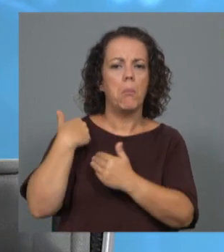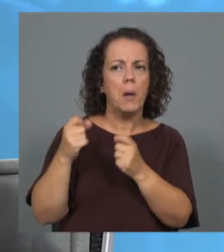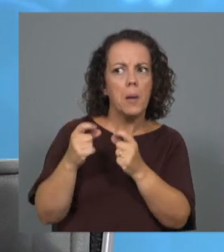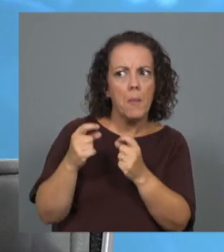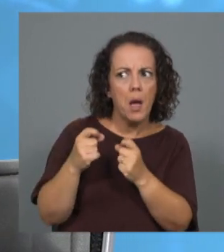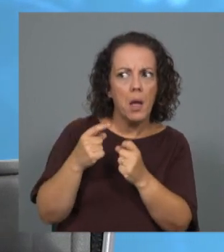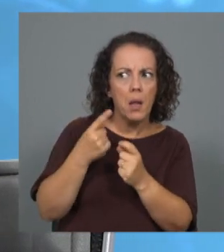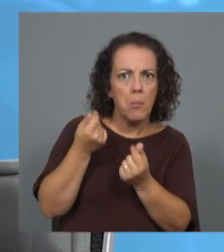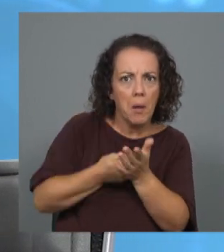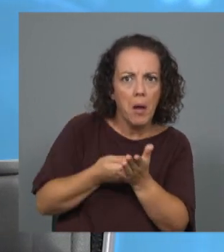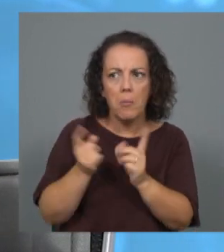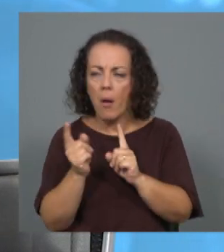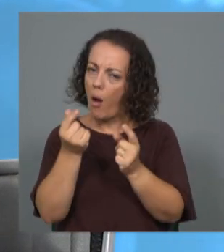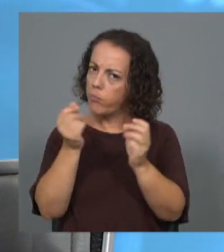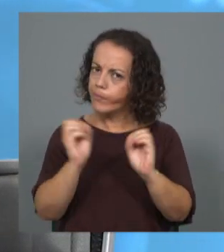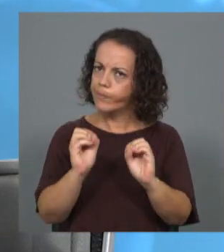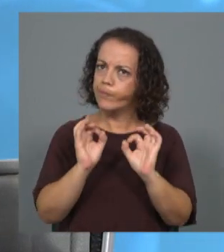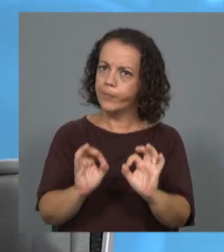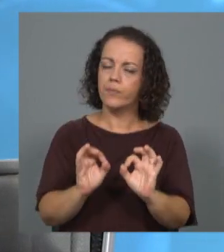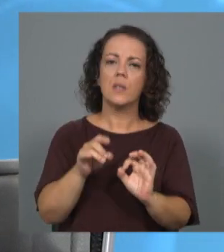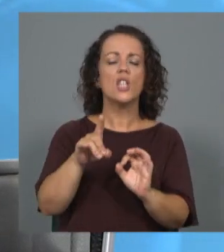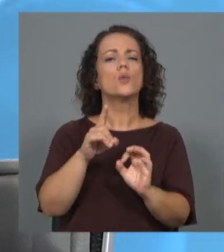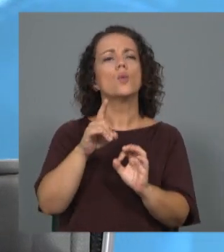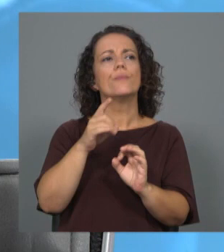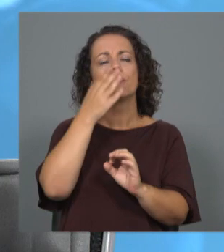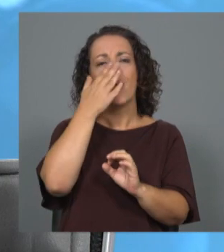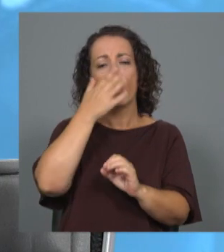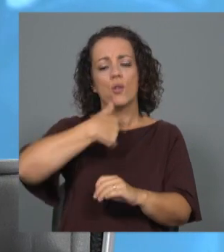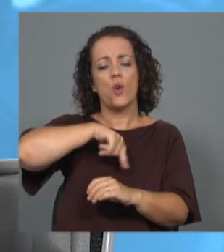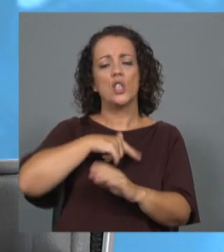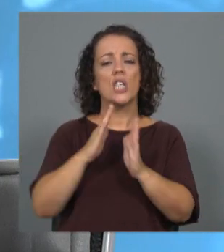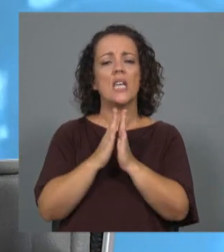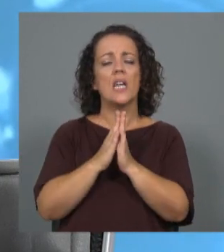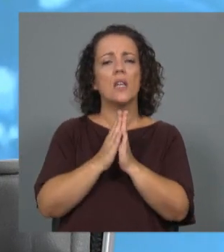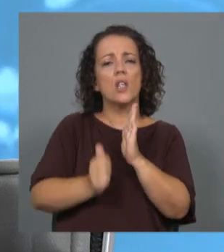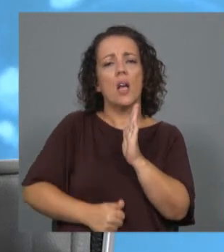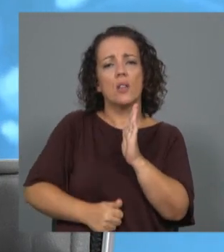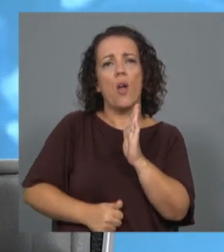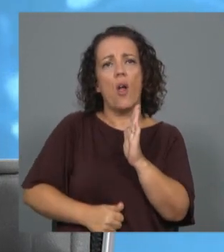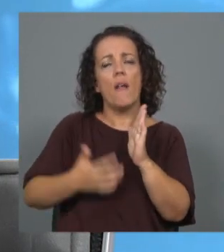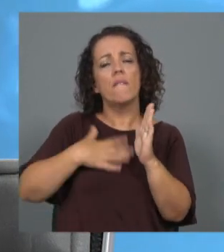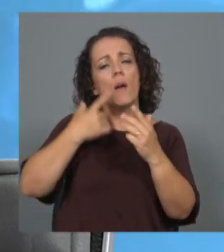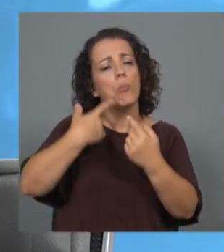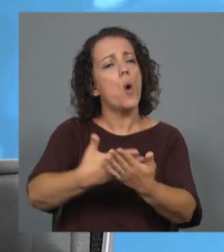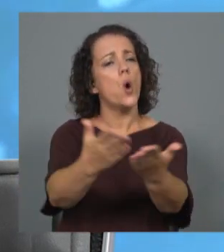gratuito, que é um serviço que nós, como Igreja Católica, gostaríamos de